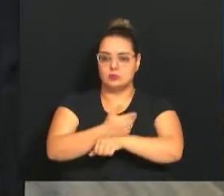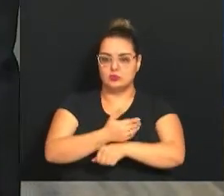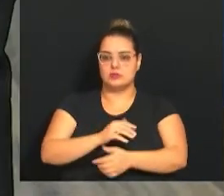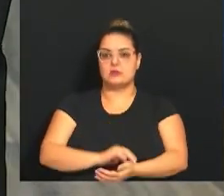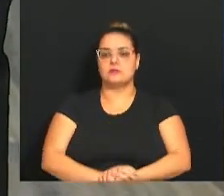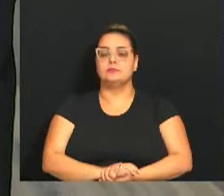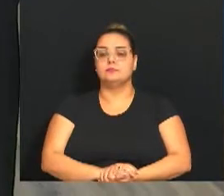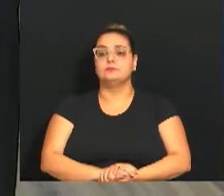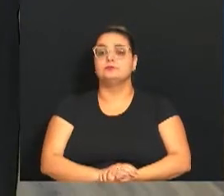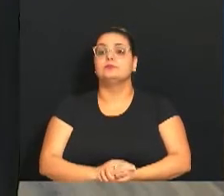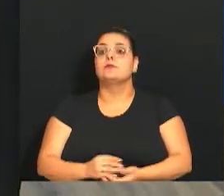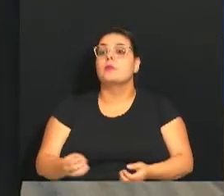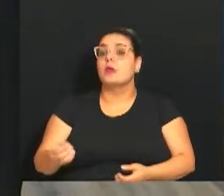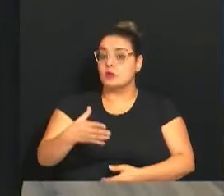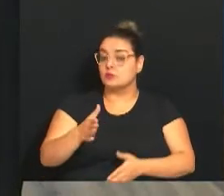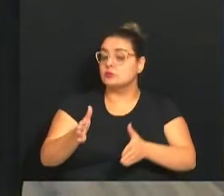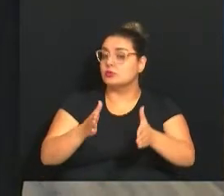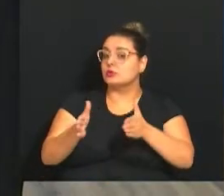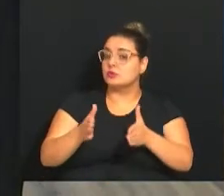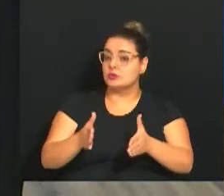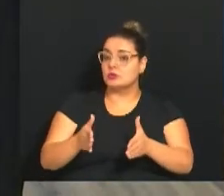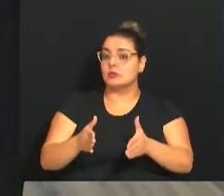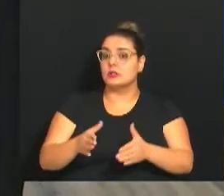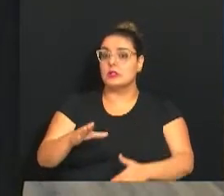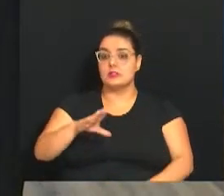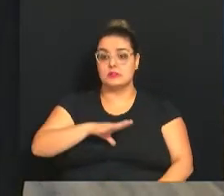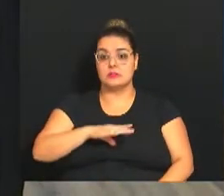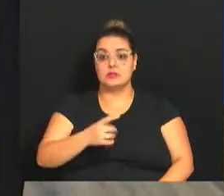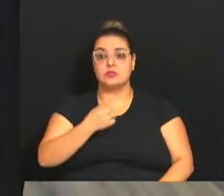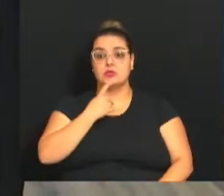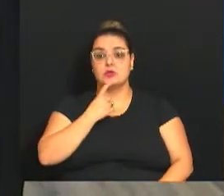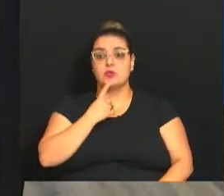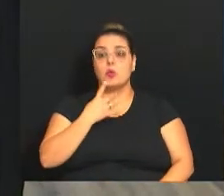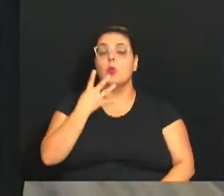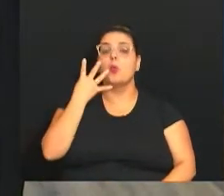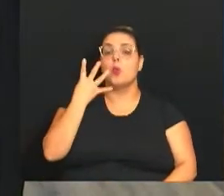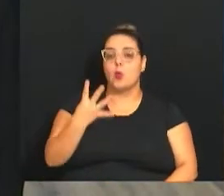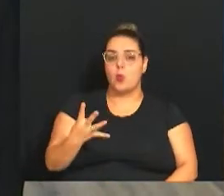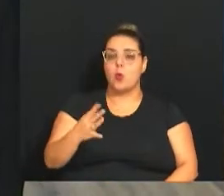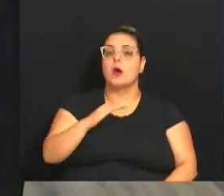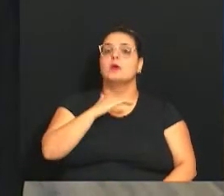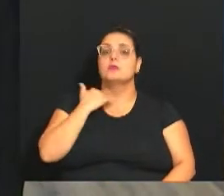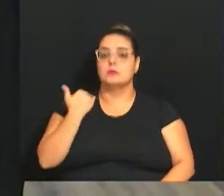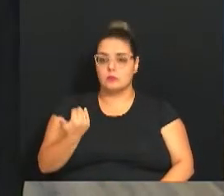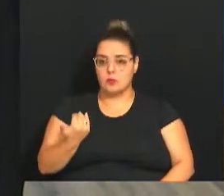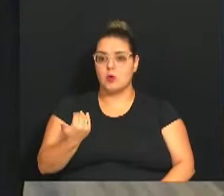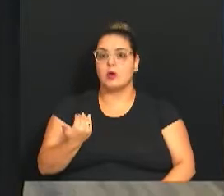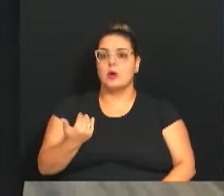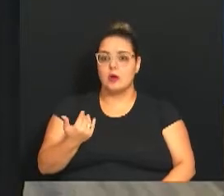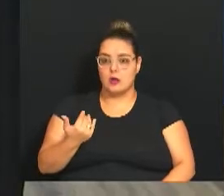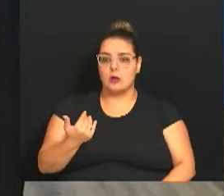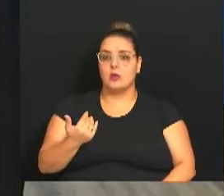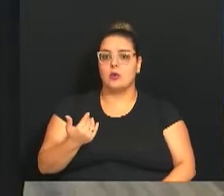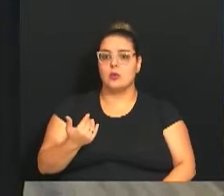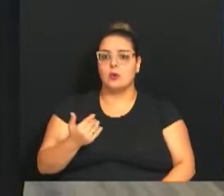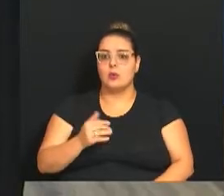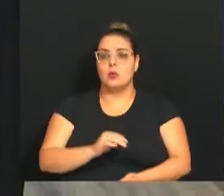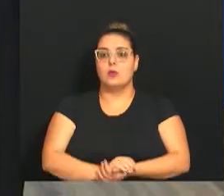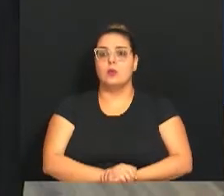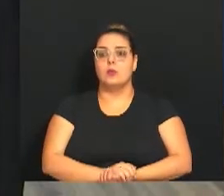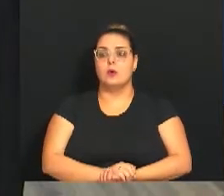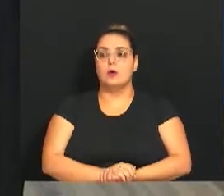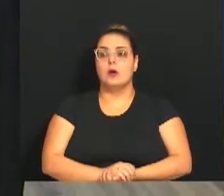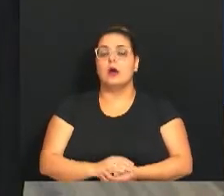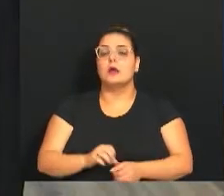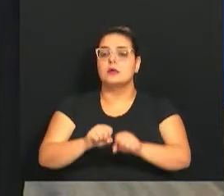esta última atualização, na cidade de Campinas, mais 4 óbitos foram registrados. Mina, aquela